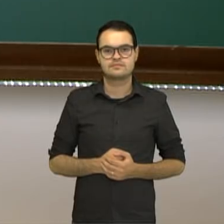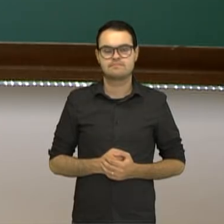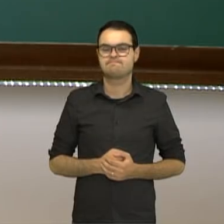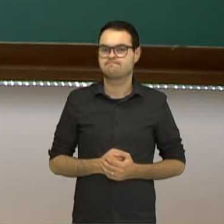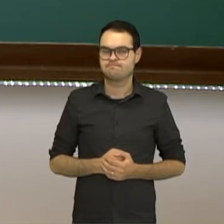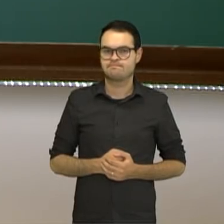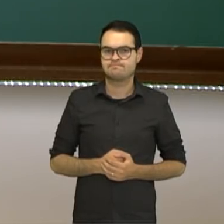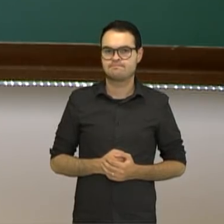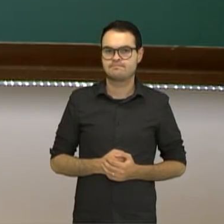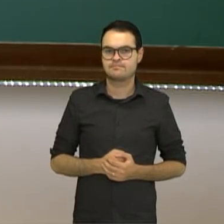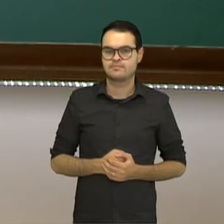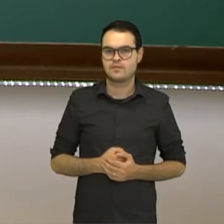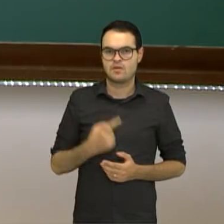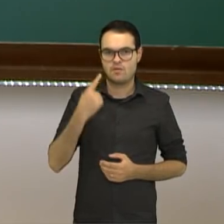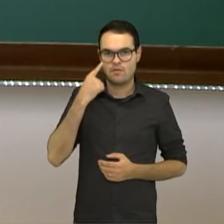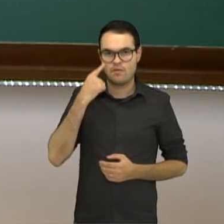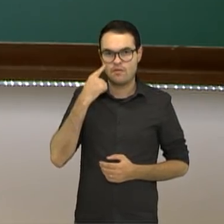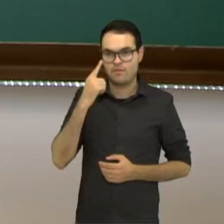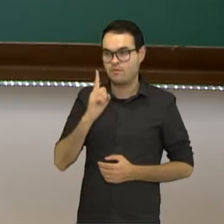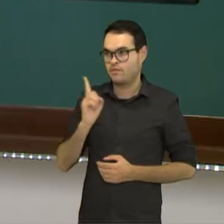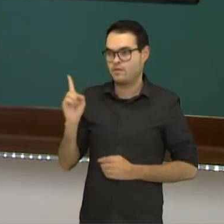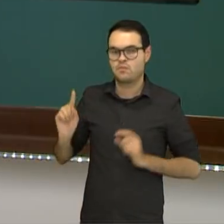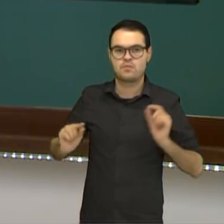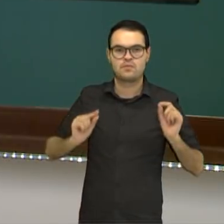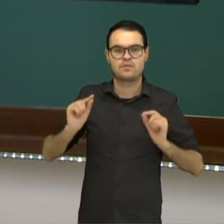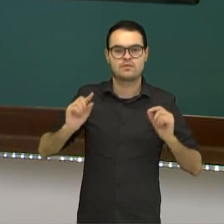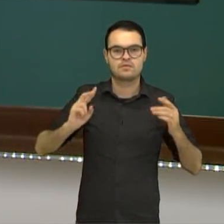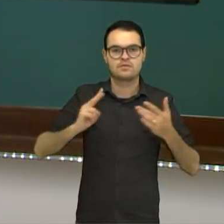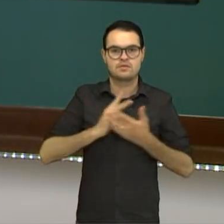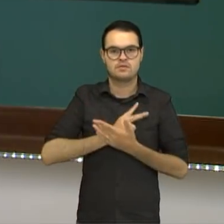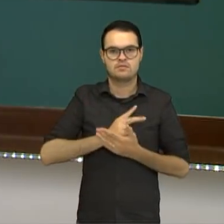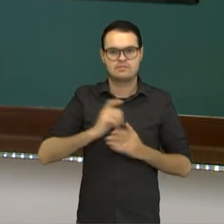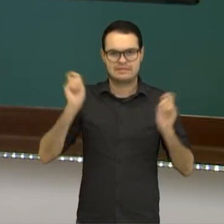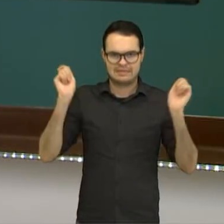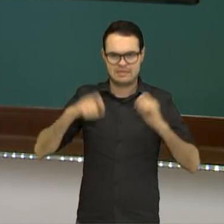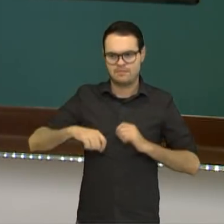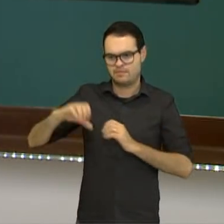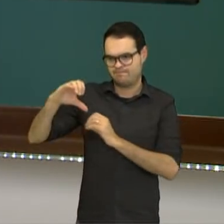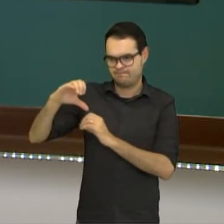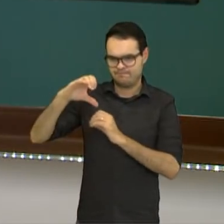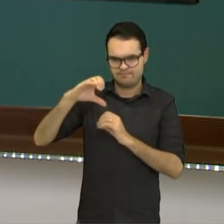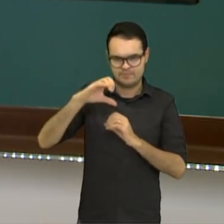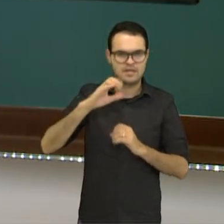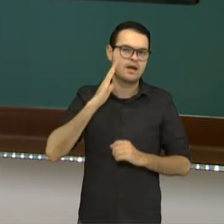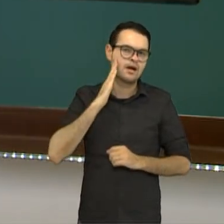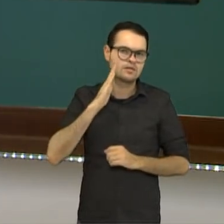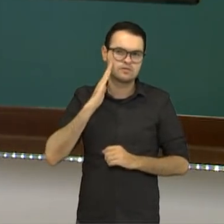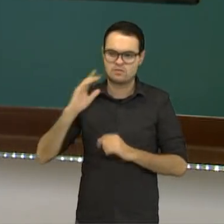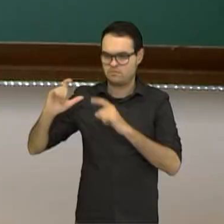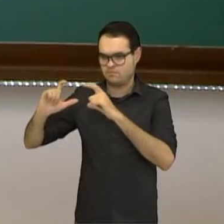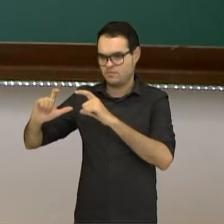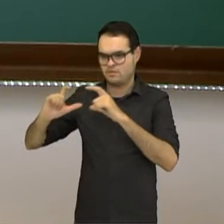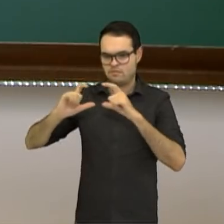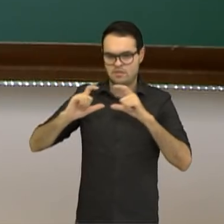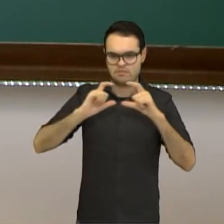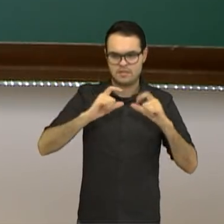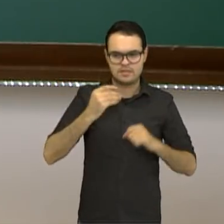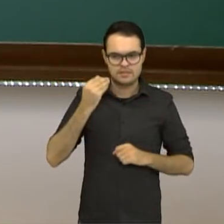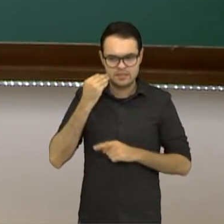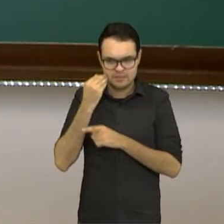E aí, pessoal? Olha lá o que está acontecendo. Eu tenho como adivinhar essas parcelas assim por